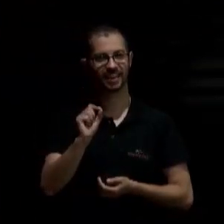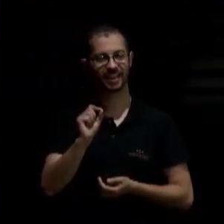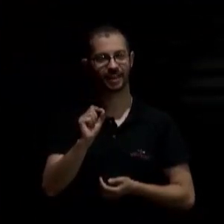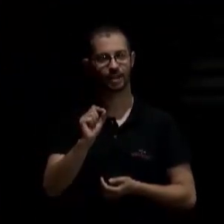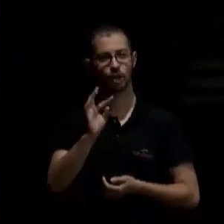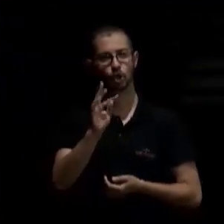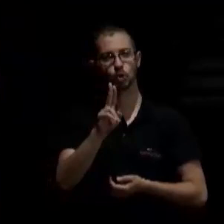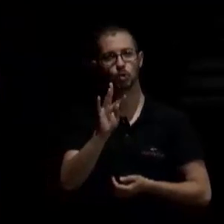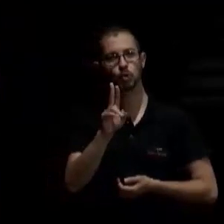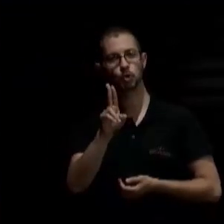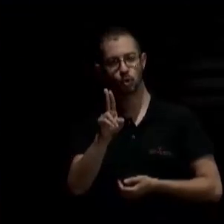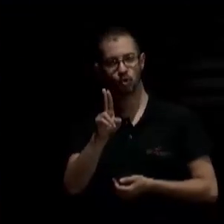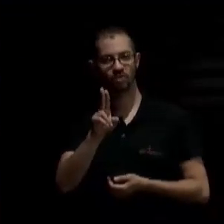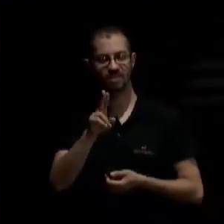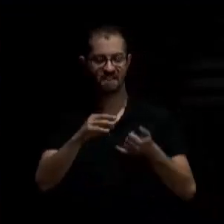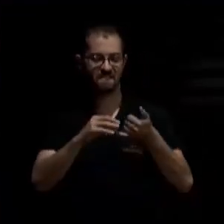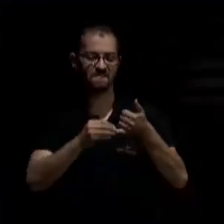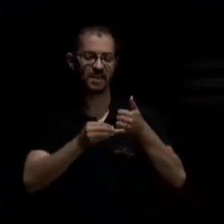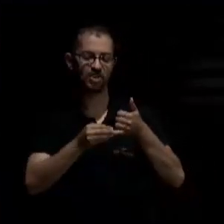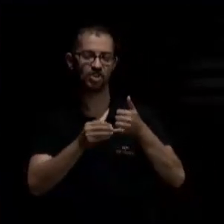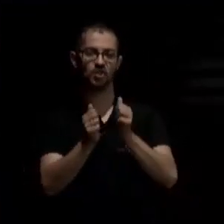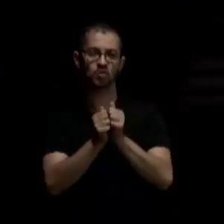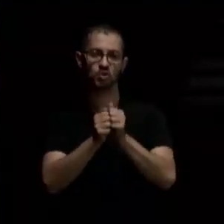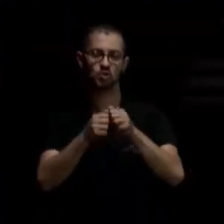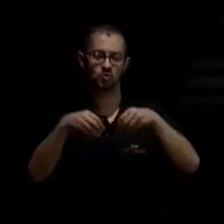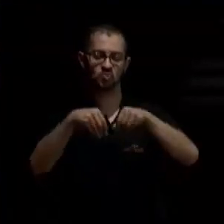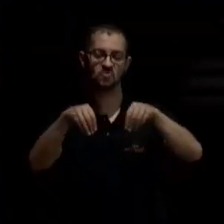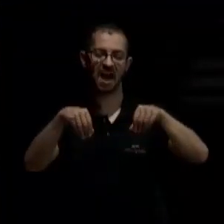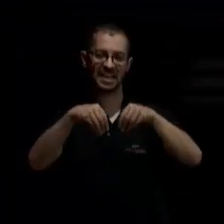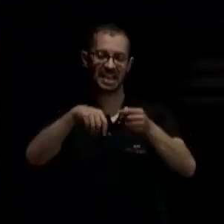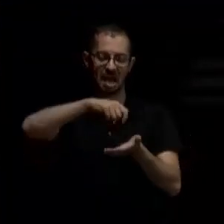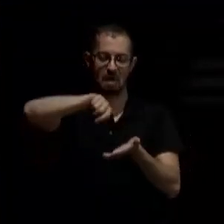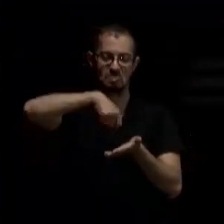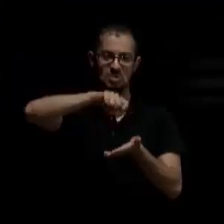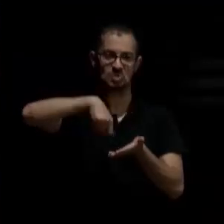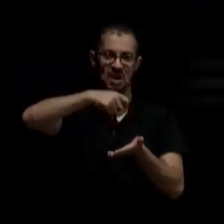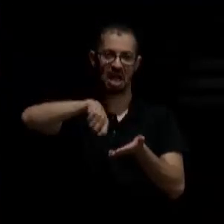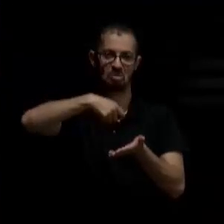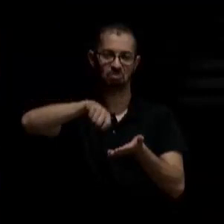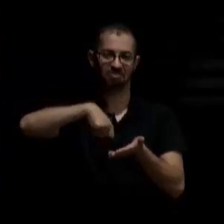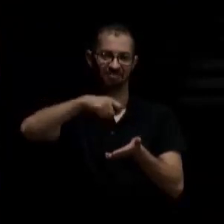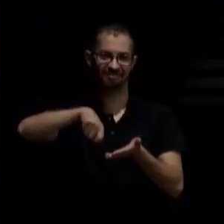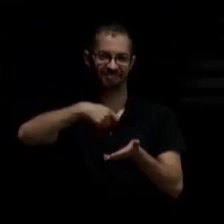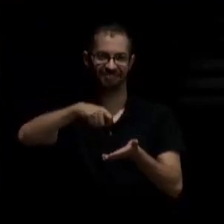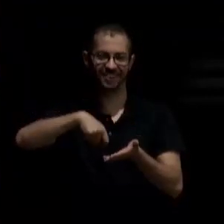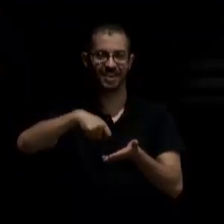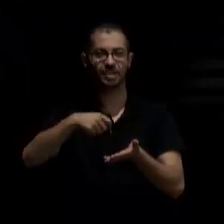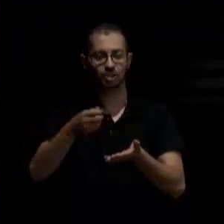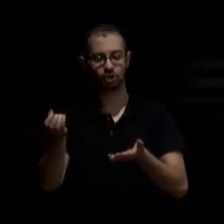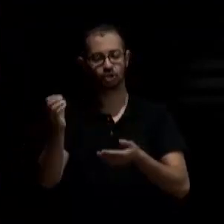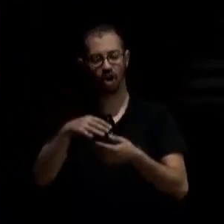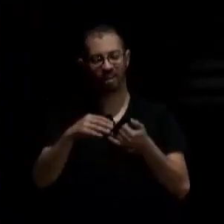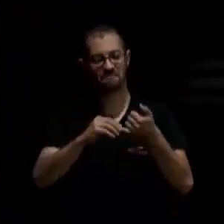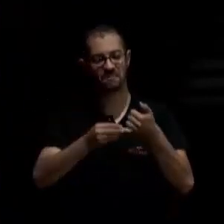Feijão com farinha e torresmo também. Você bota o feijão,